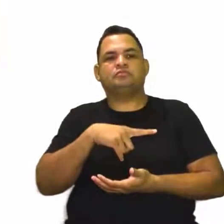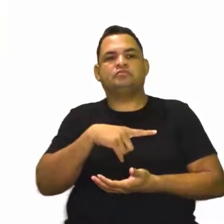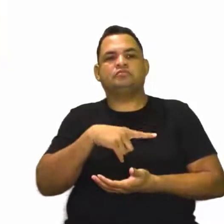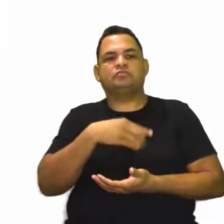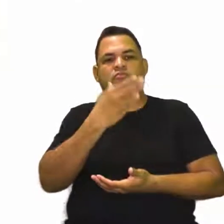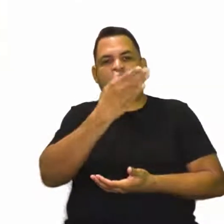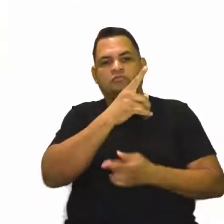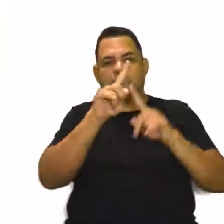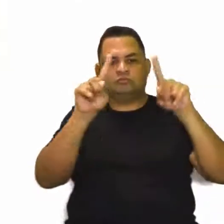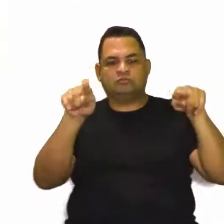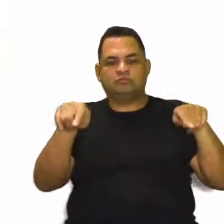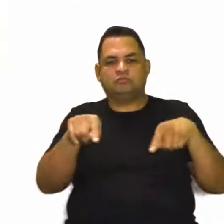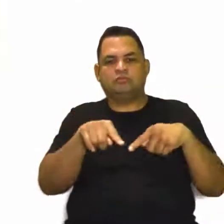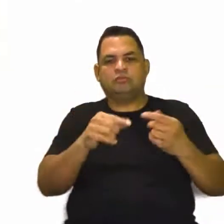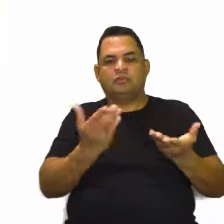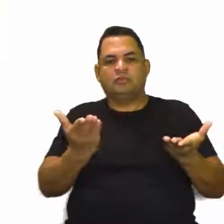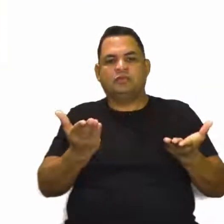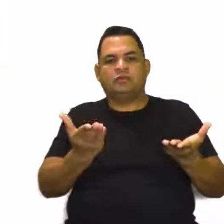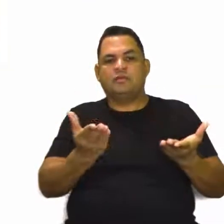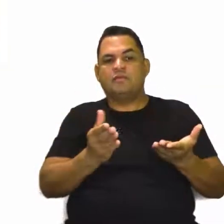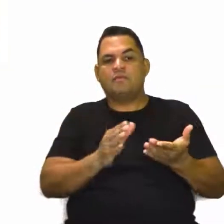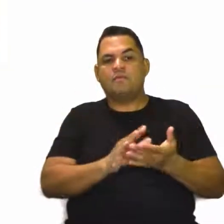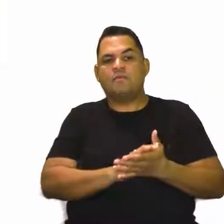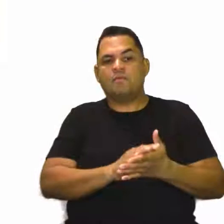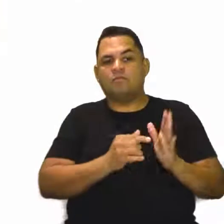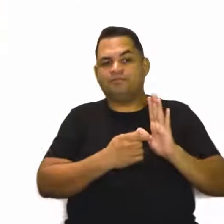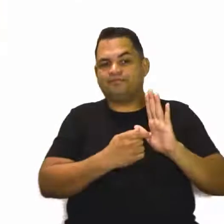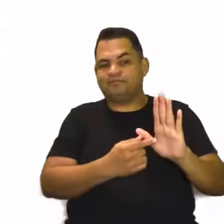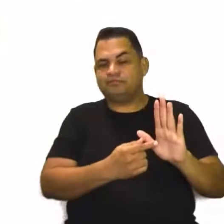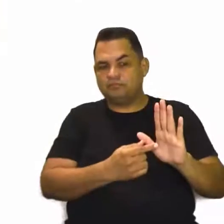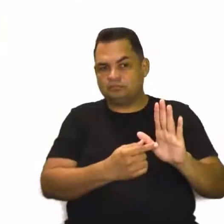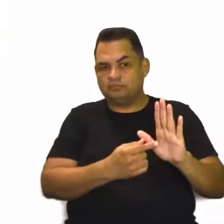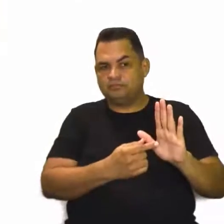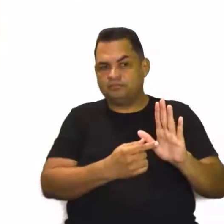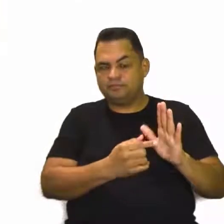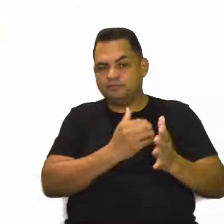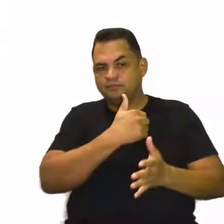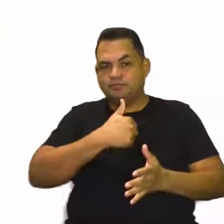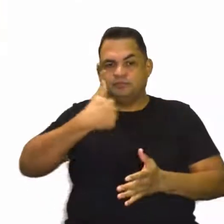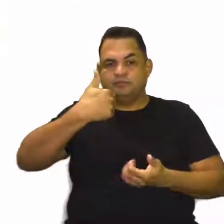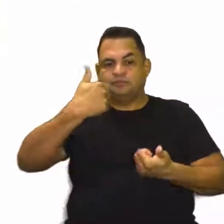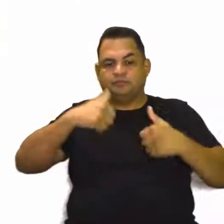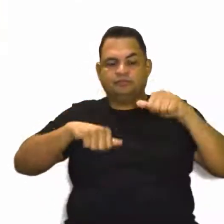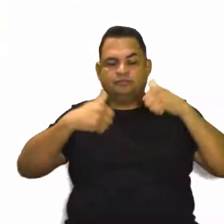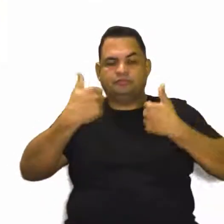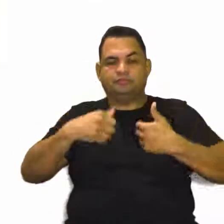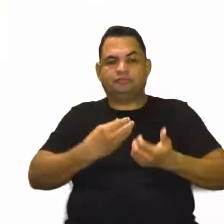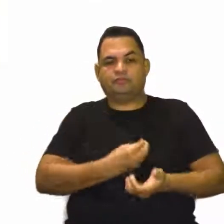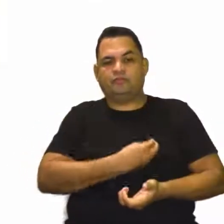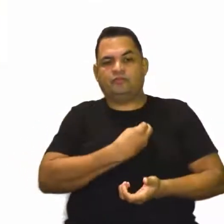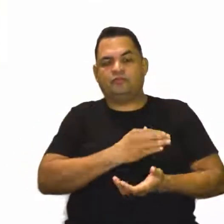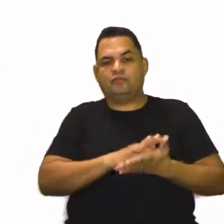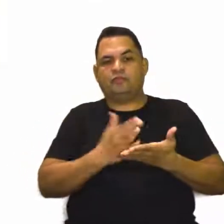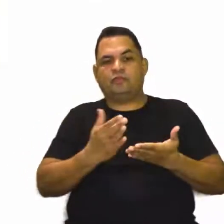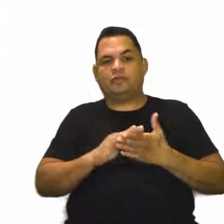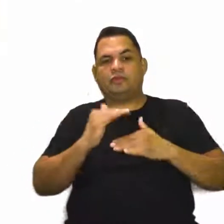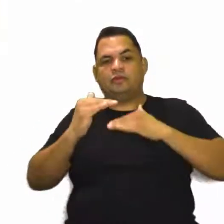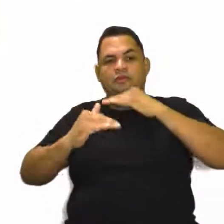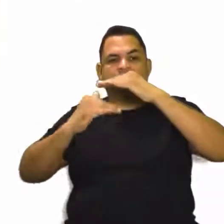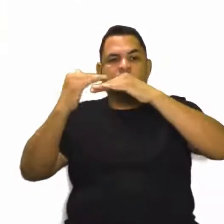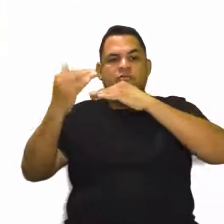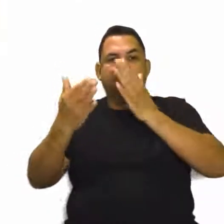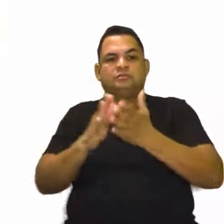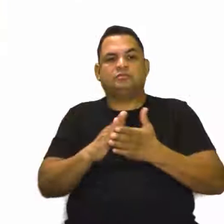pequeno quadro apontando aí para melhora da qualidade de vida, para melhora do